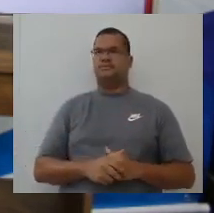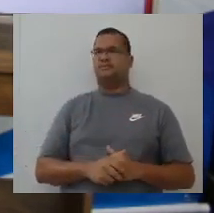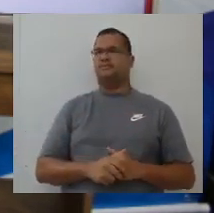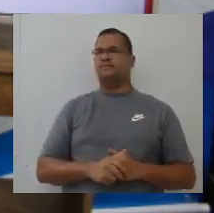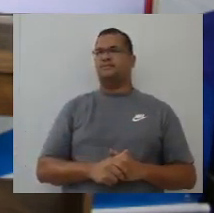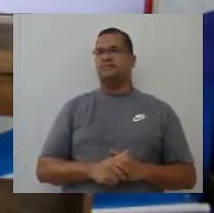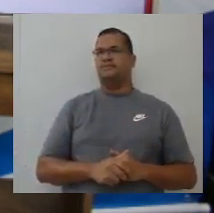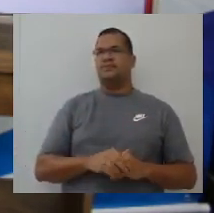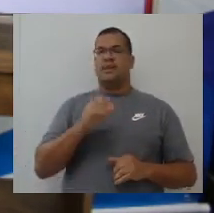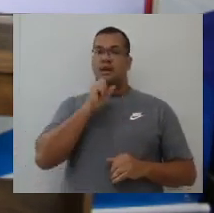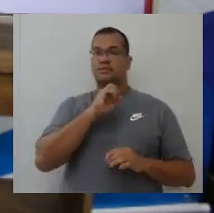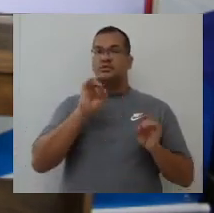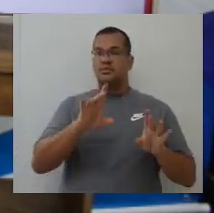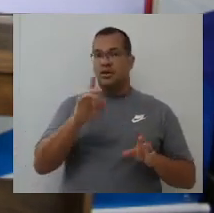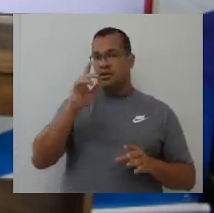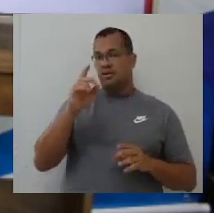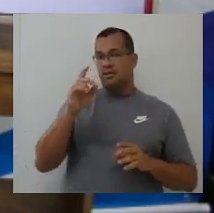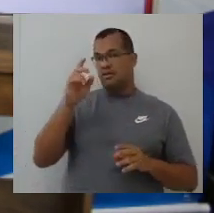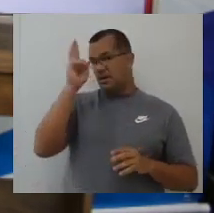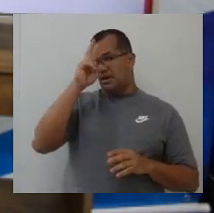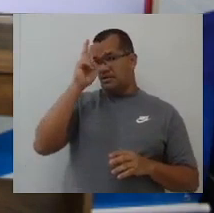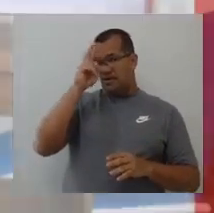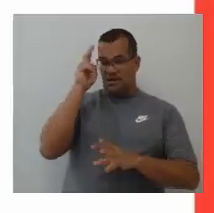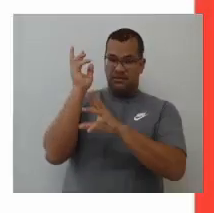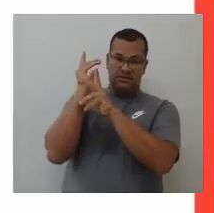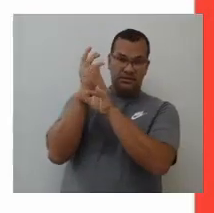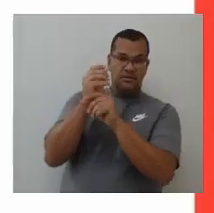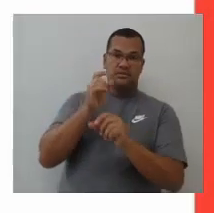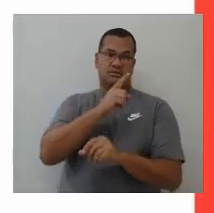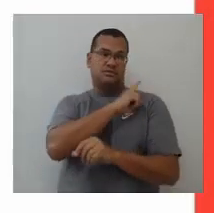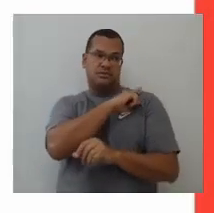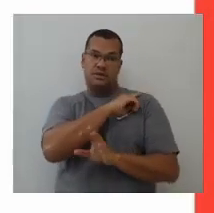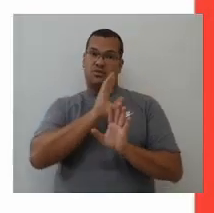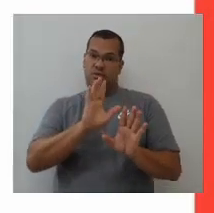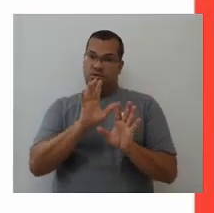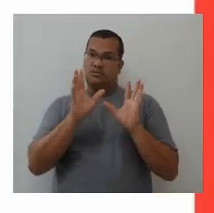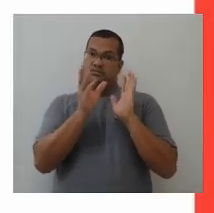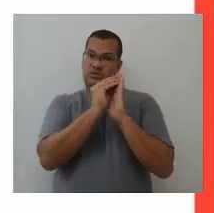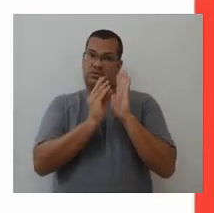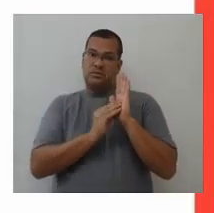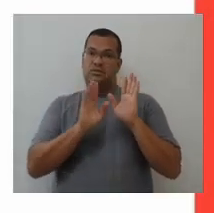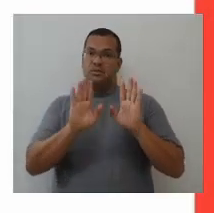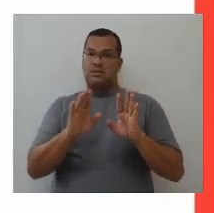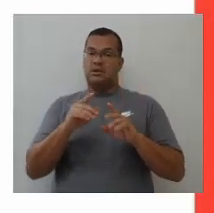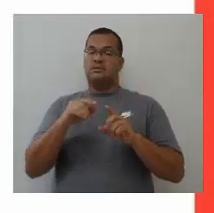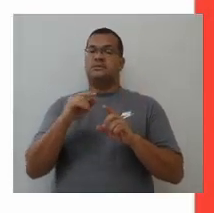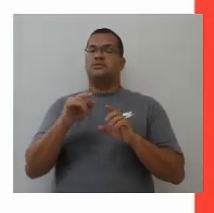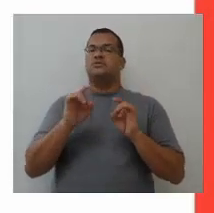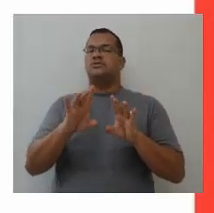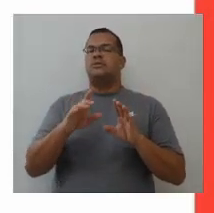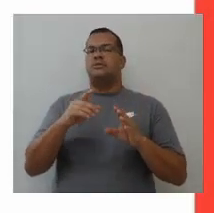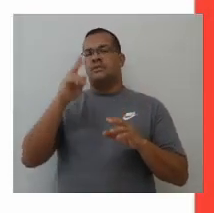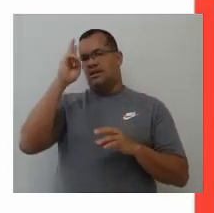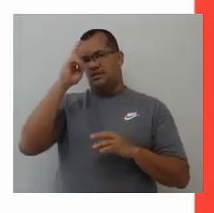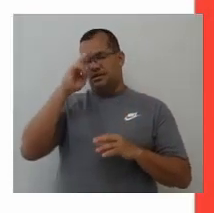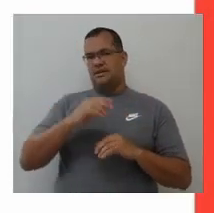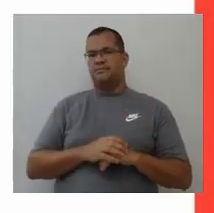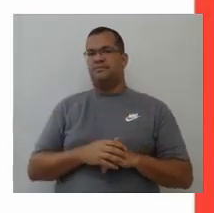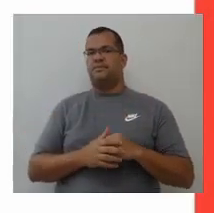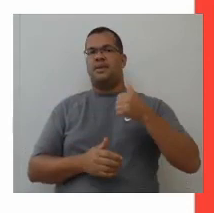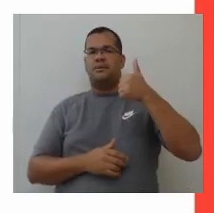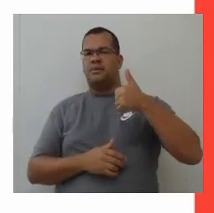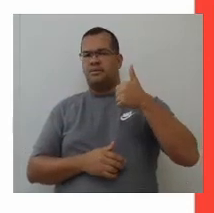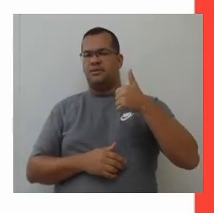lá, rapidamente, lembrando que isso não é assunto de segundo, é assunto de primeiro, mas a gente precisa revisar para o que está vindo por aí, tá certo? Então, ó, primeira pessoa do